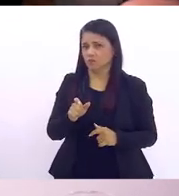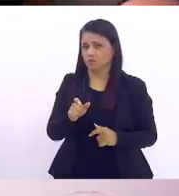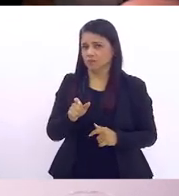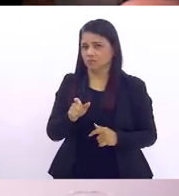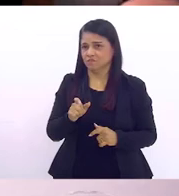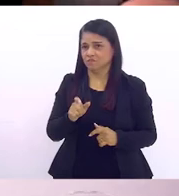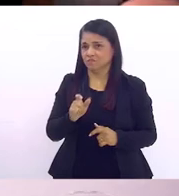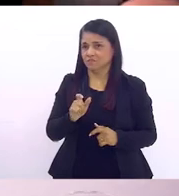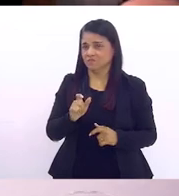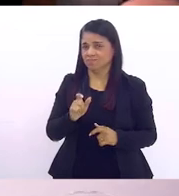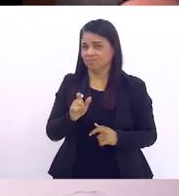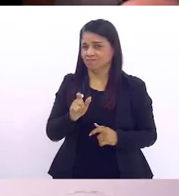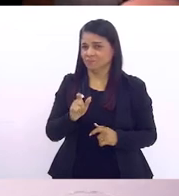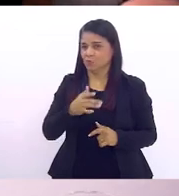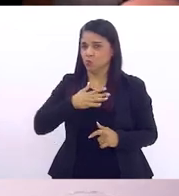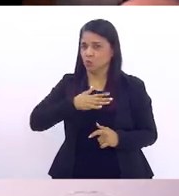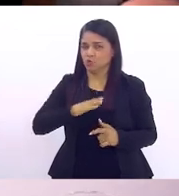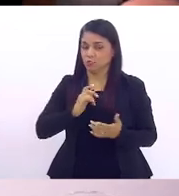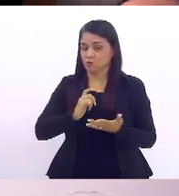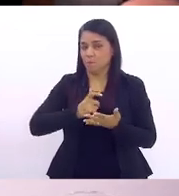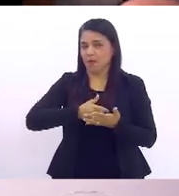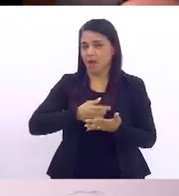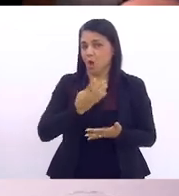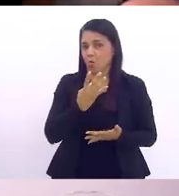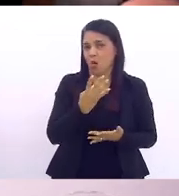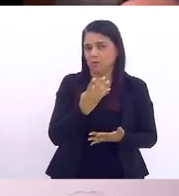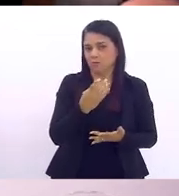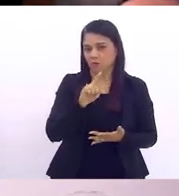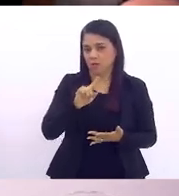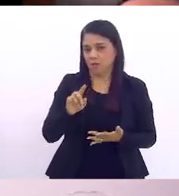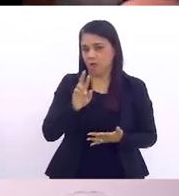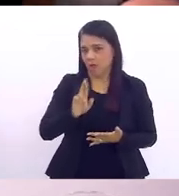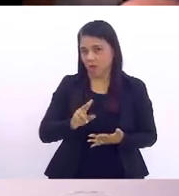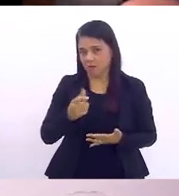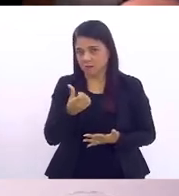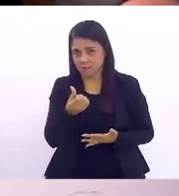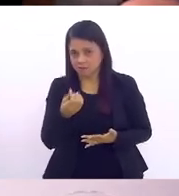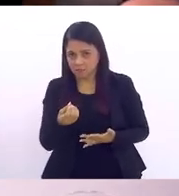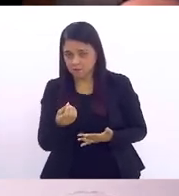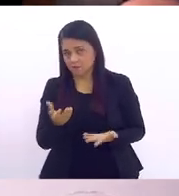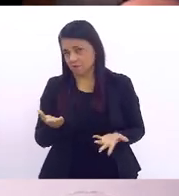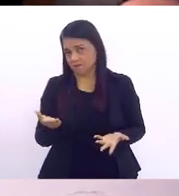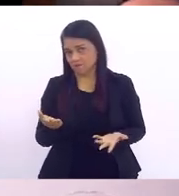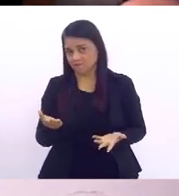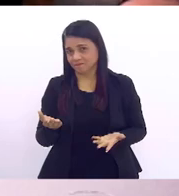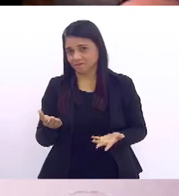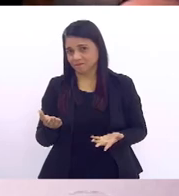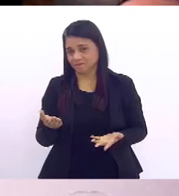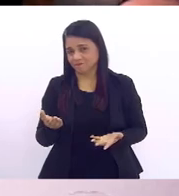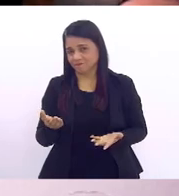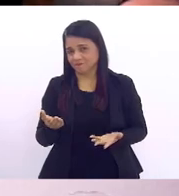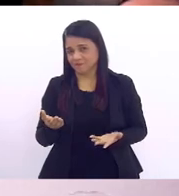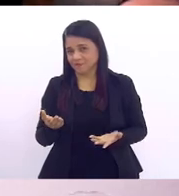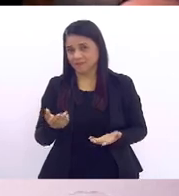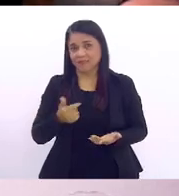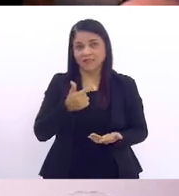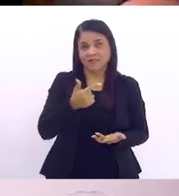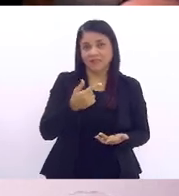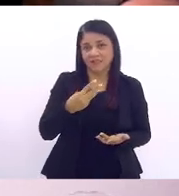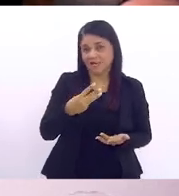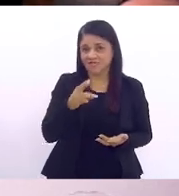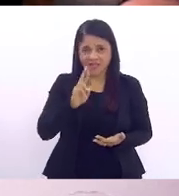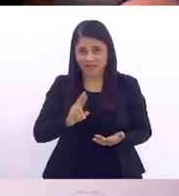deixaria de pagar R 4,60 ou enfim R 1 sabendo que